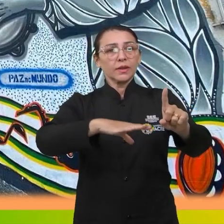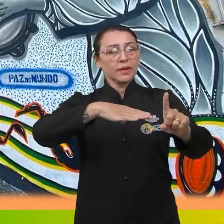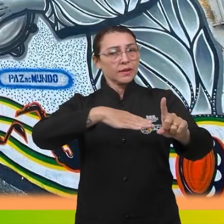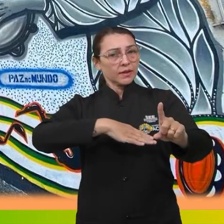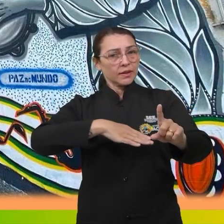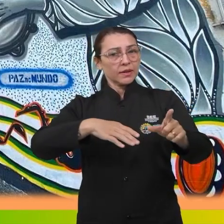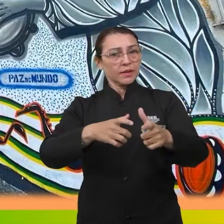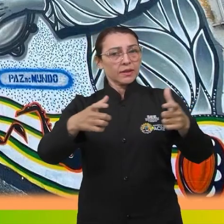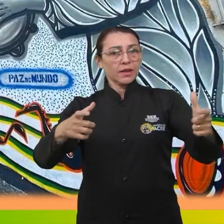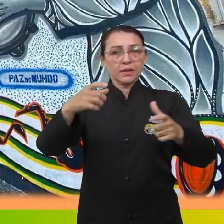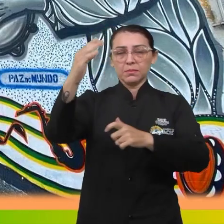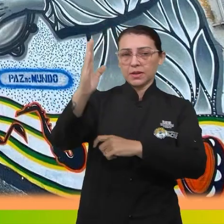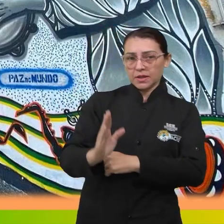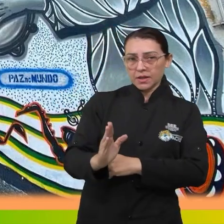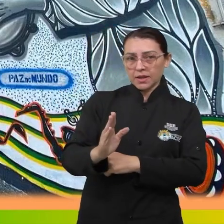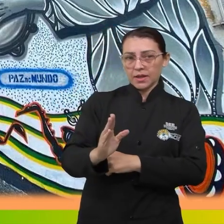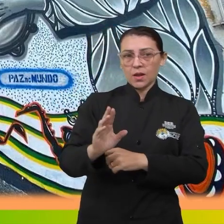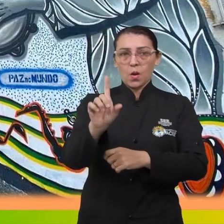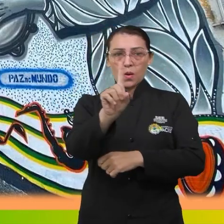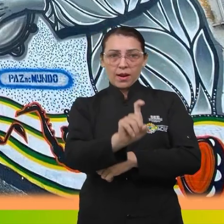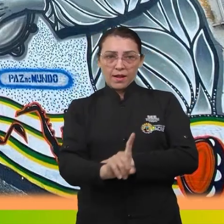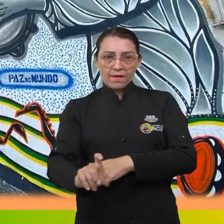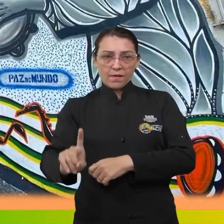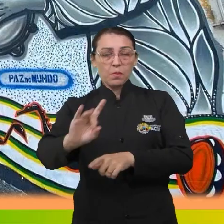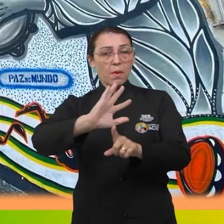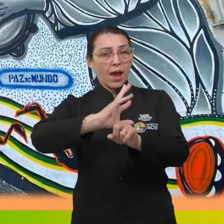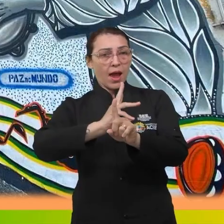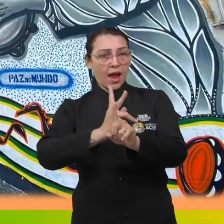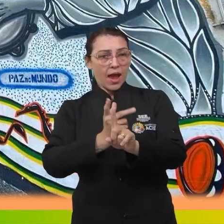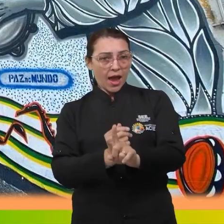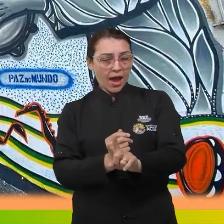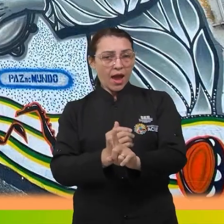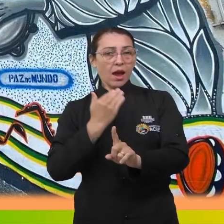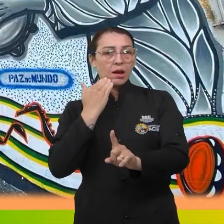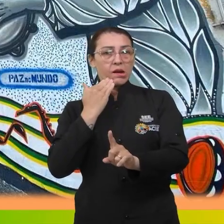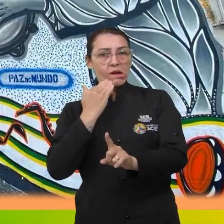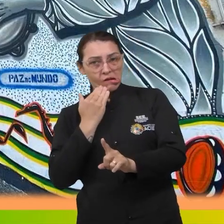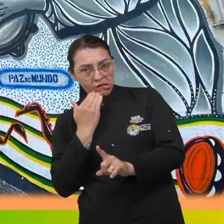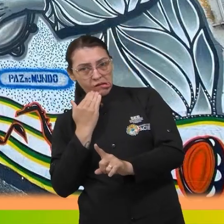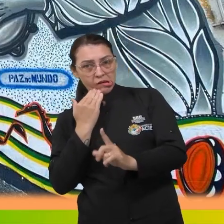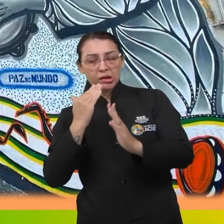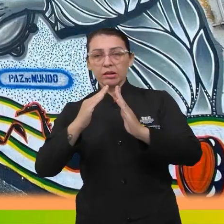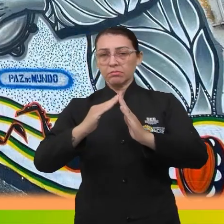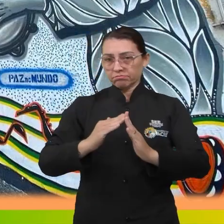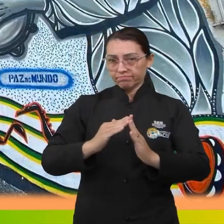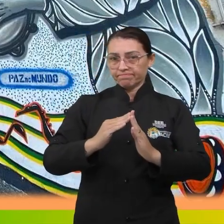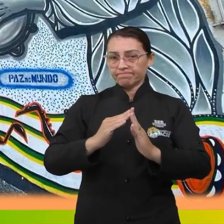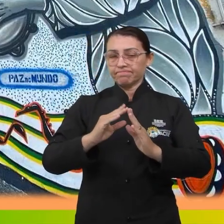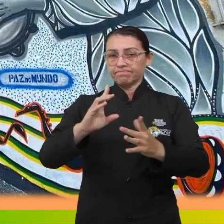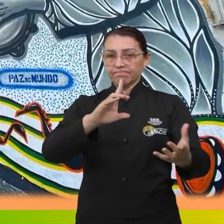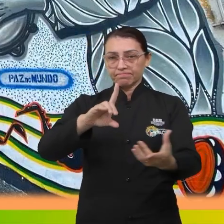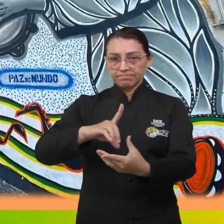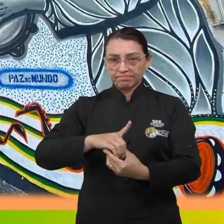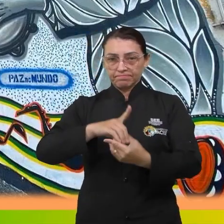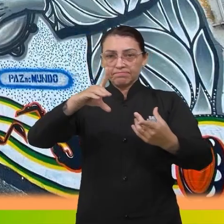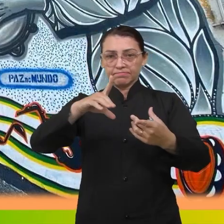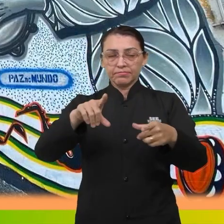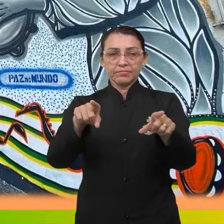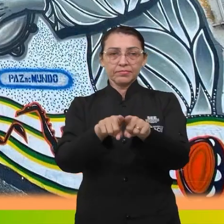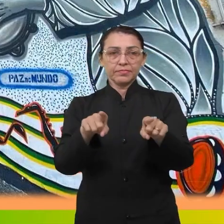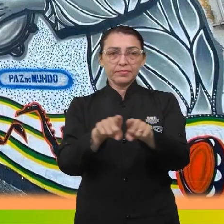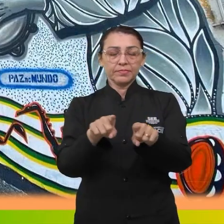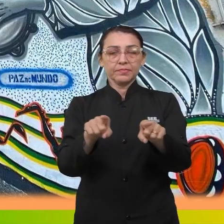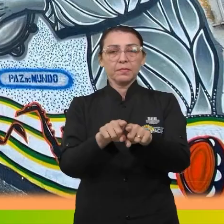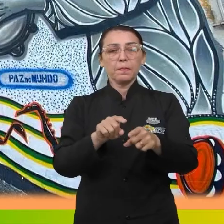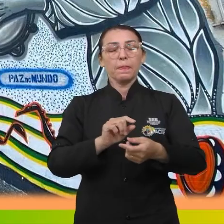cidades brasileiras. O grafite, ele entra aí como uma forma de expressão muito democrática e